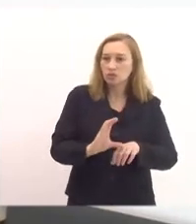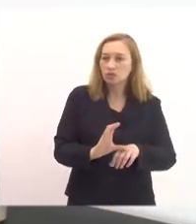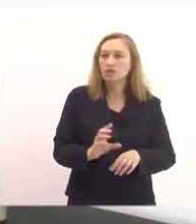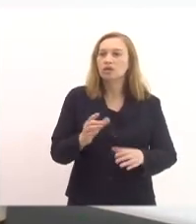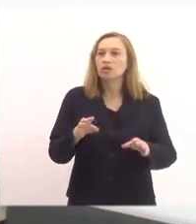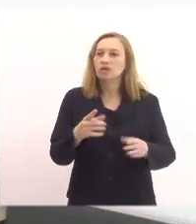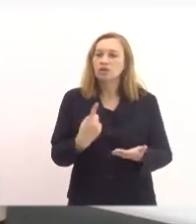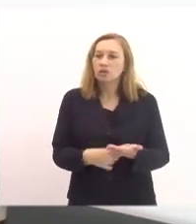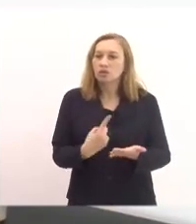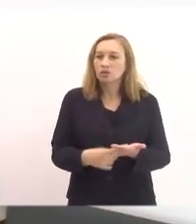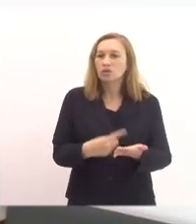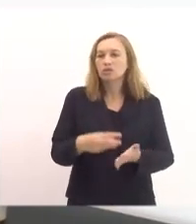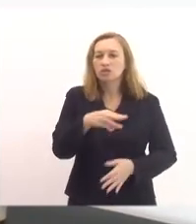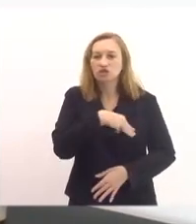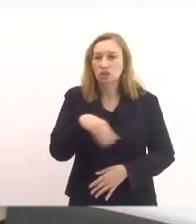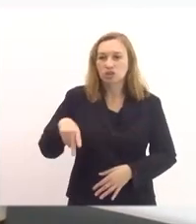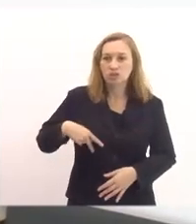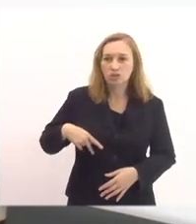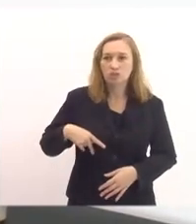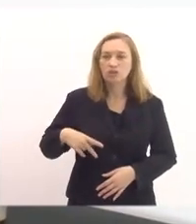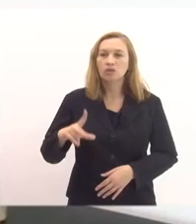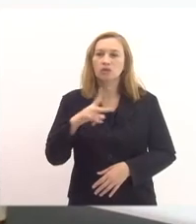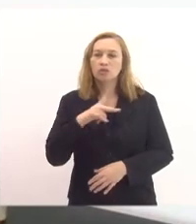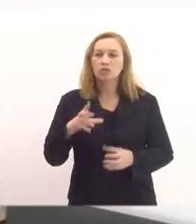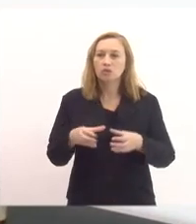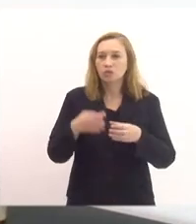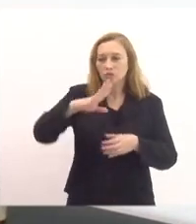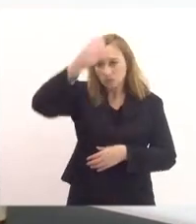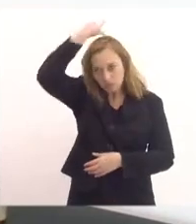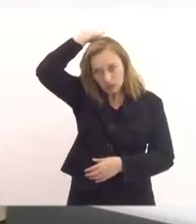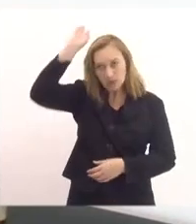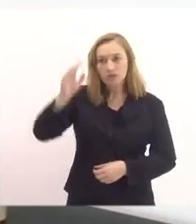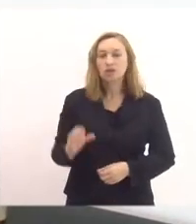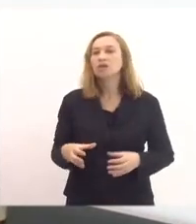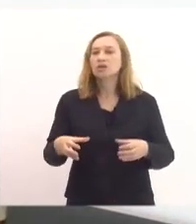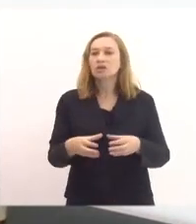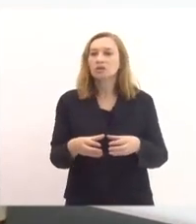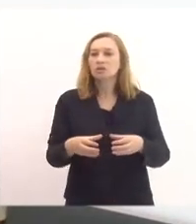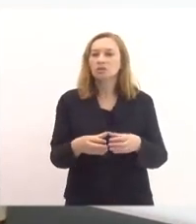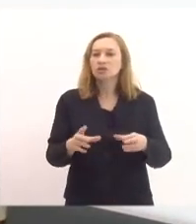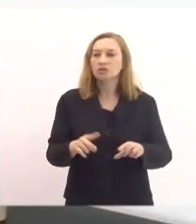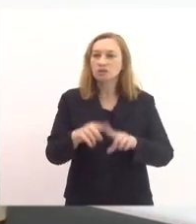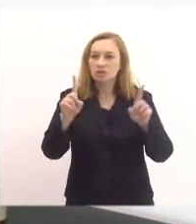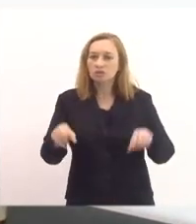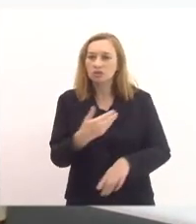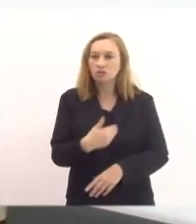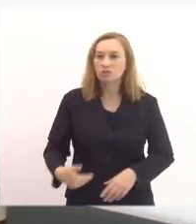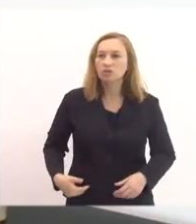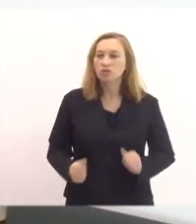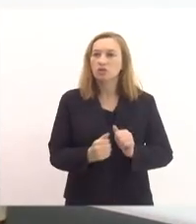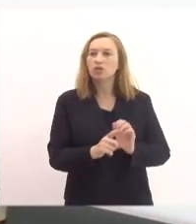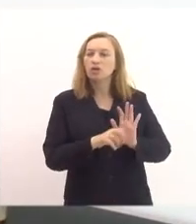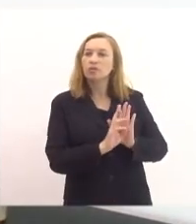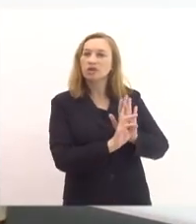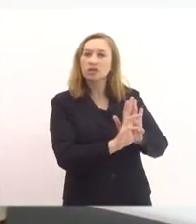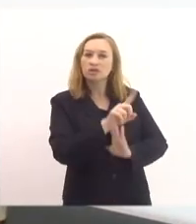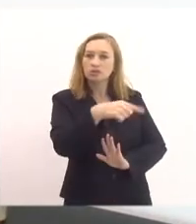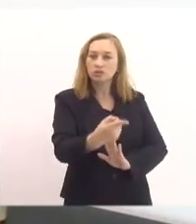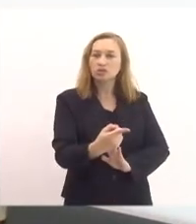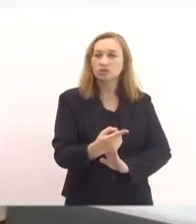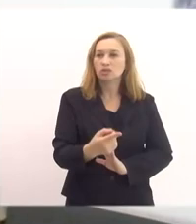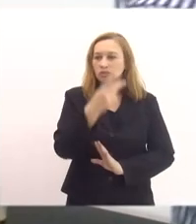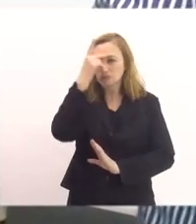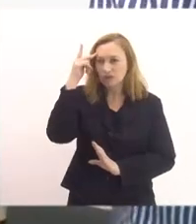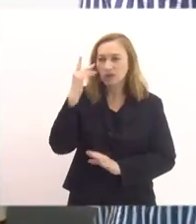mesa, sentar o Ministério Público, o próprio Corpo de Bombeiro e a Comissão de Servidores, junto com os representantes dos candidatos. E